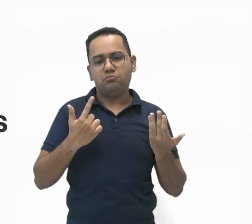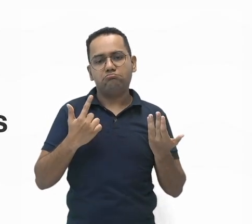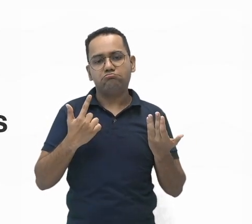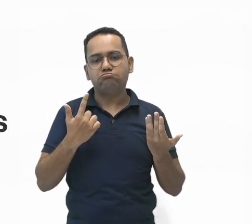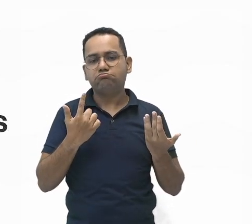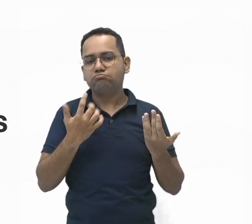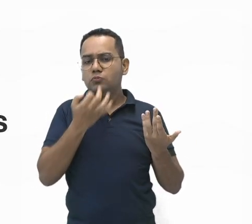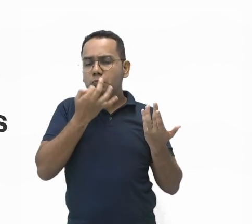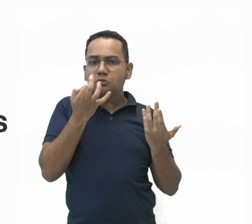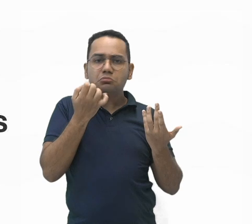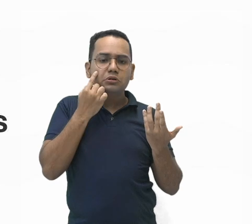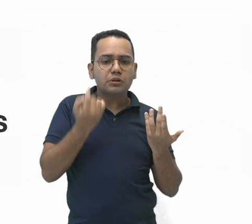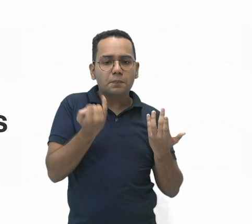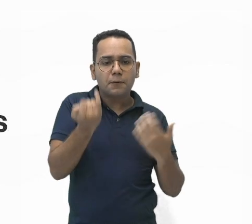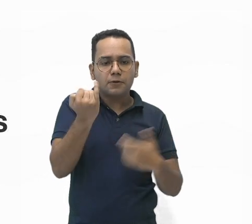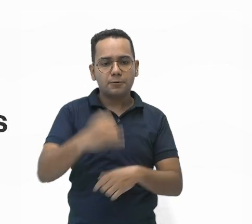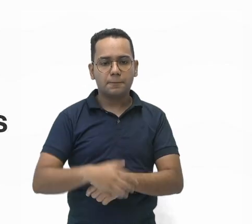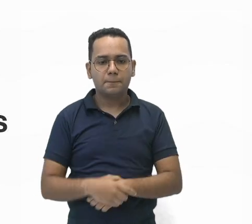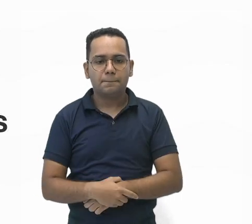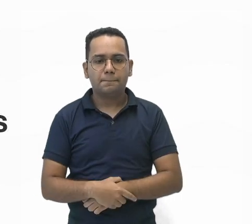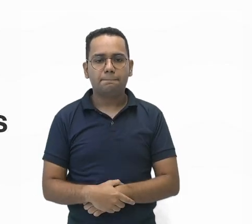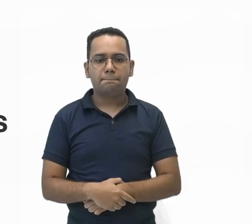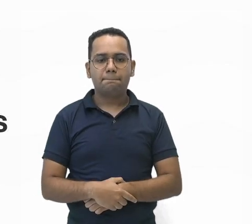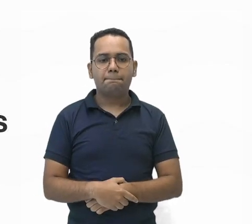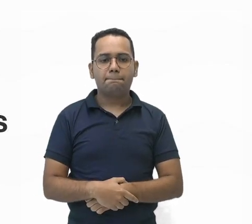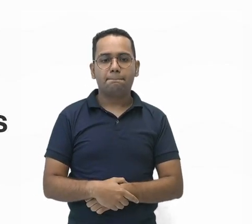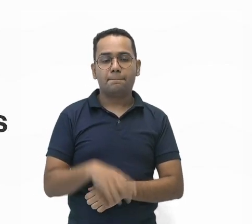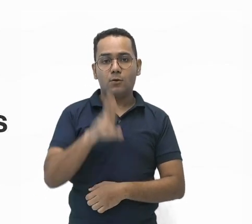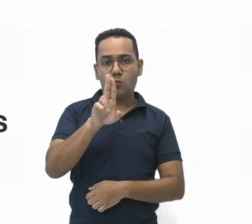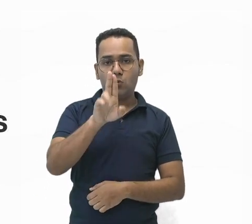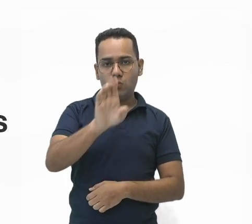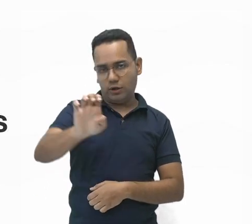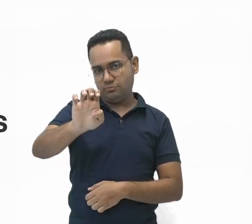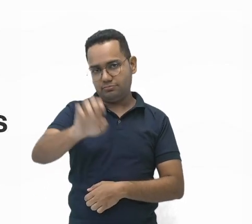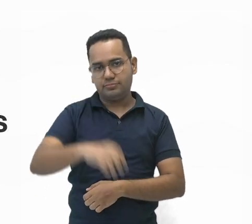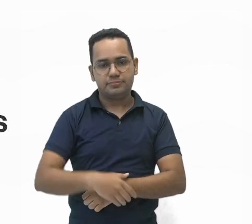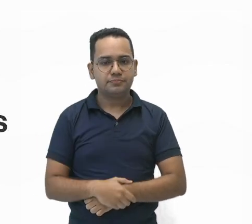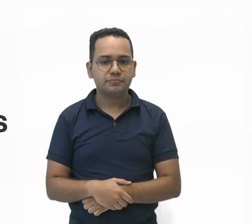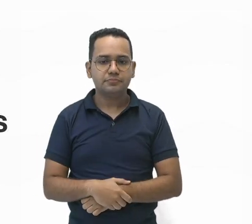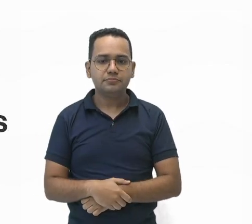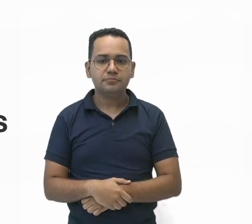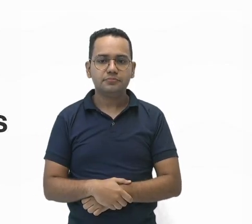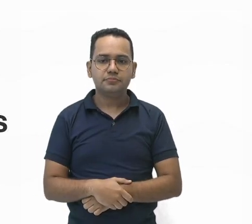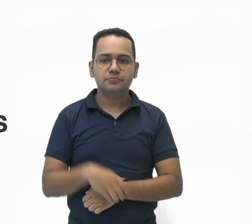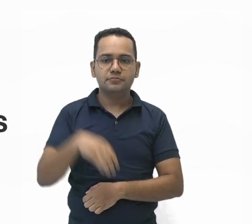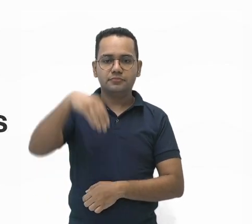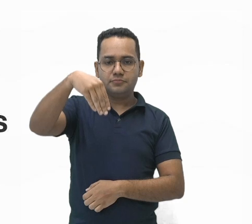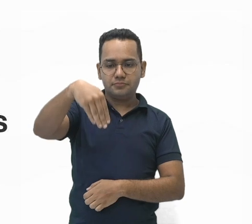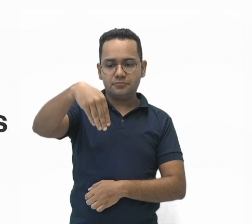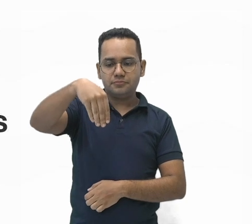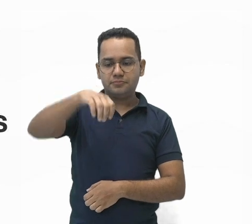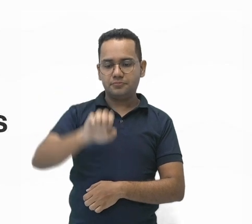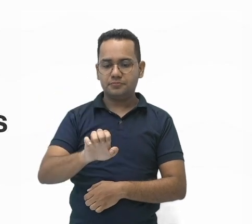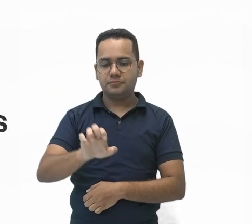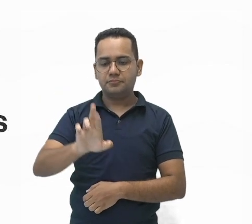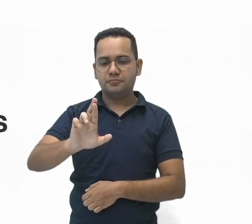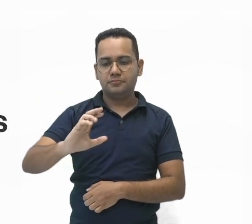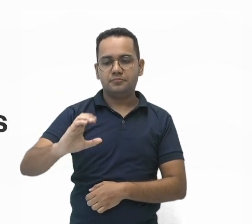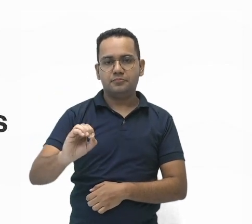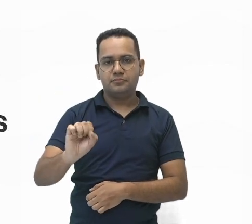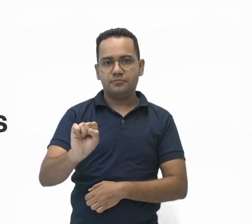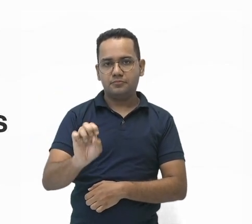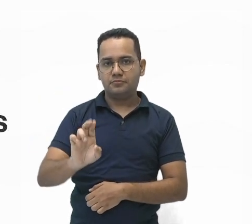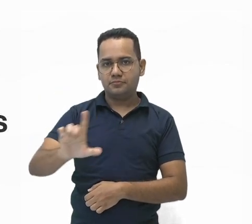que eu considero importantes, que pelo menos vocês conheçam de nome, certo? A gente tem a União Europeia,